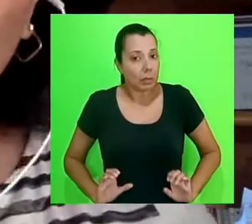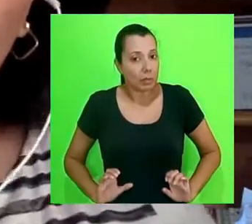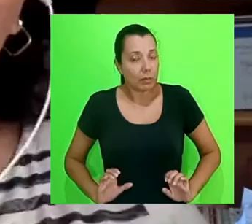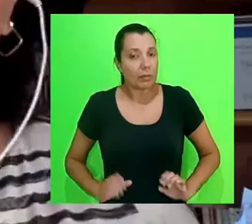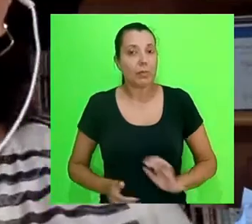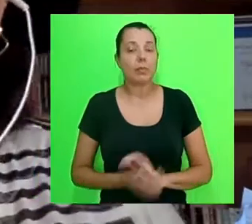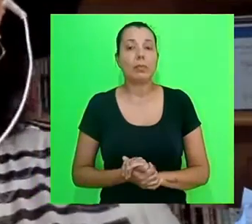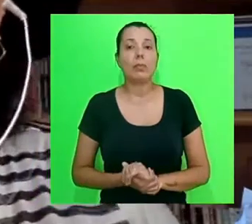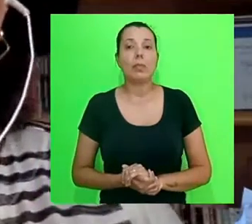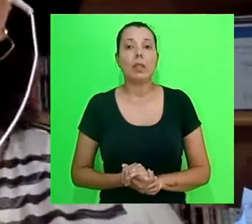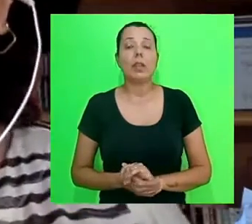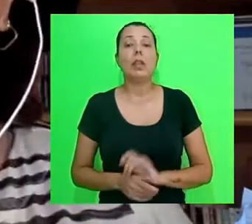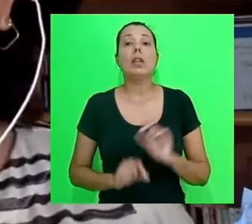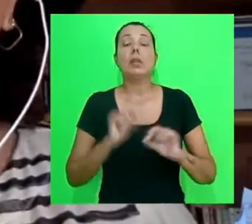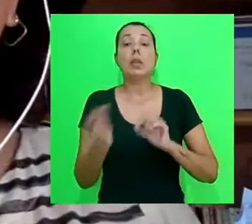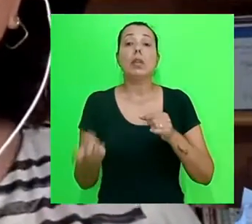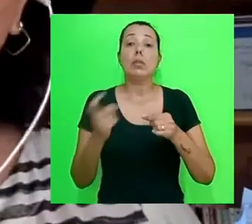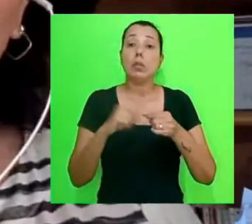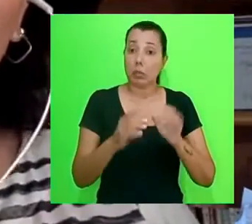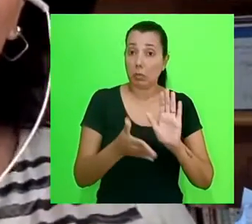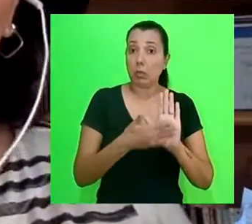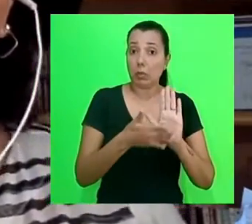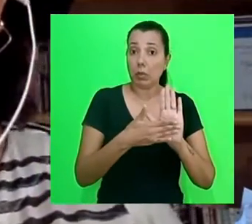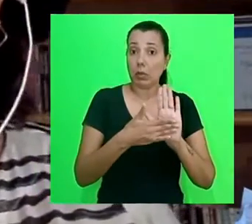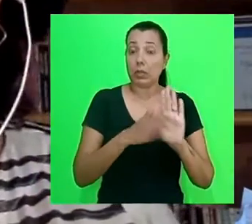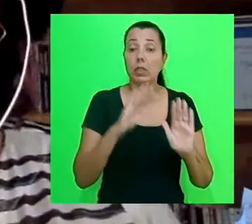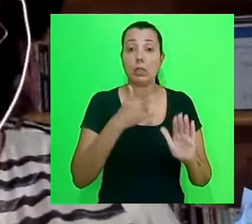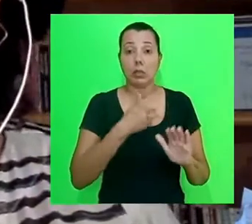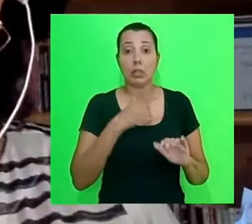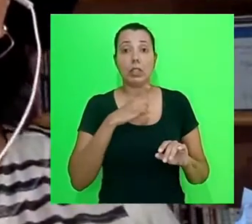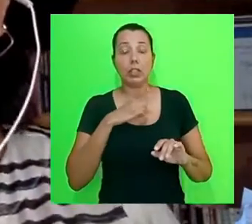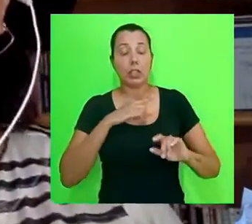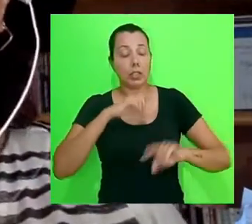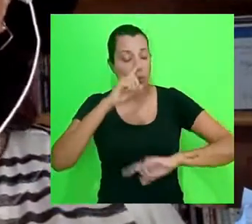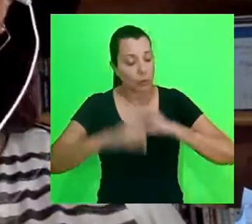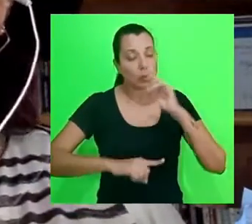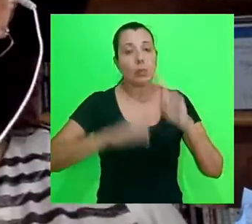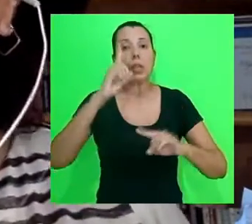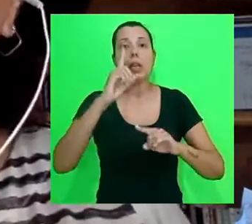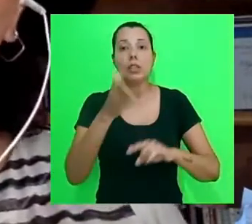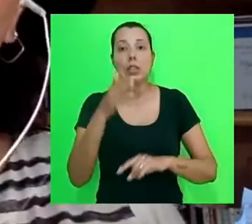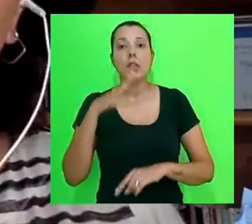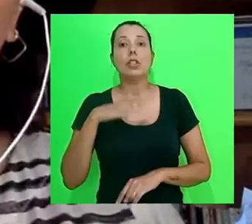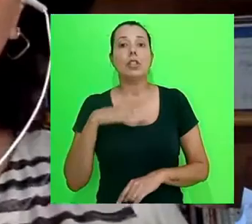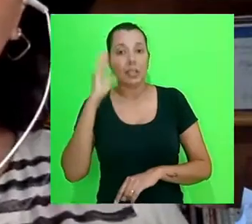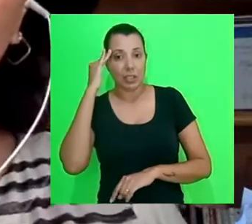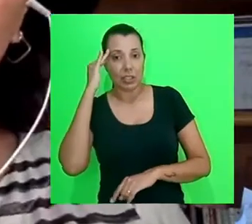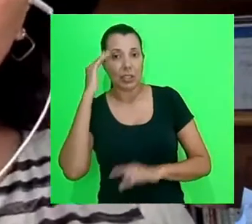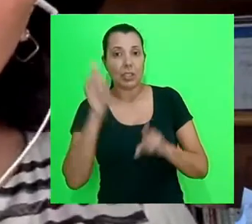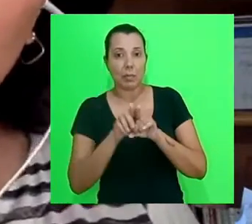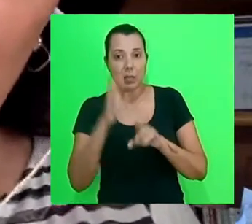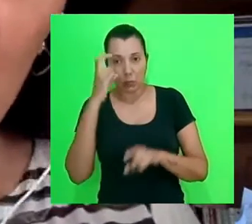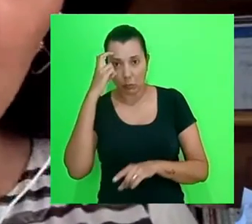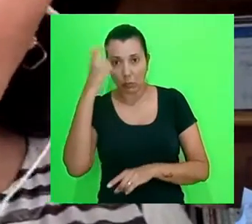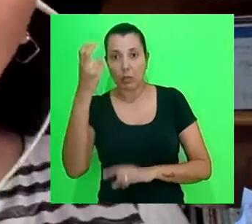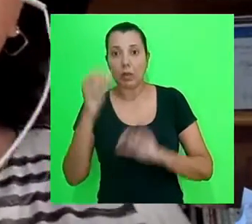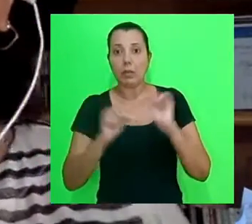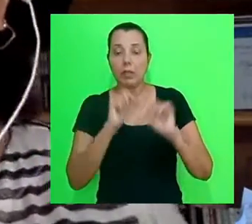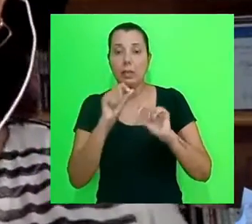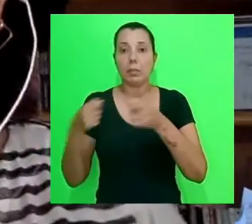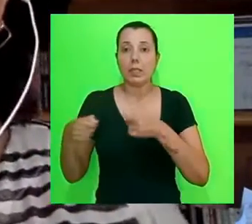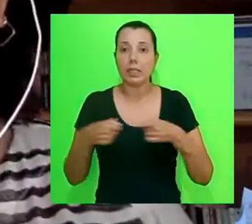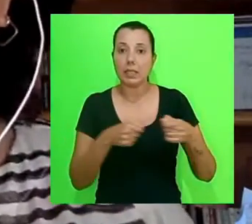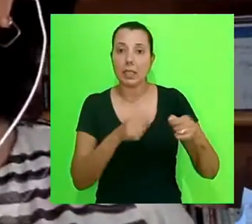queria colocar isso. Então, na verdade, o verdadeiro gatilho que nós temos que enfrentar é de desconstrução da política